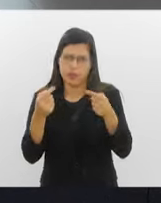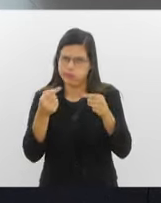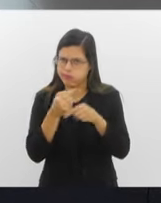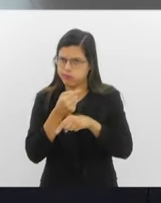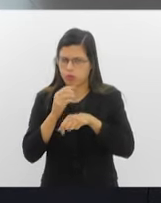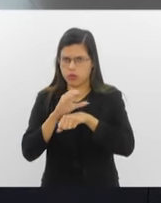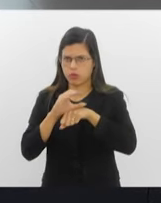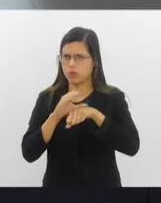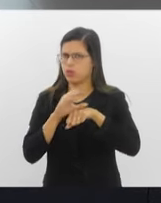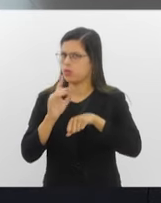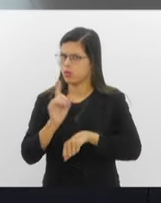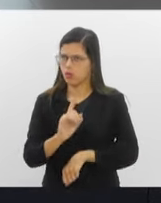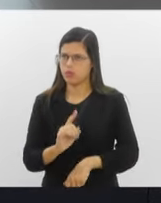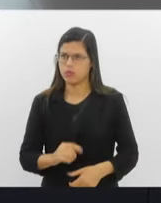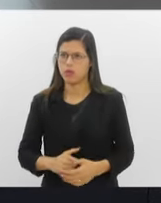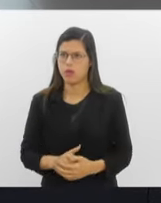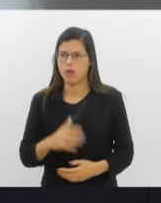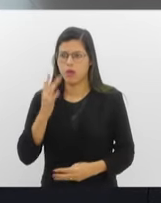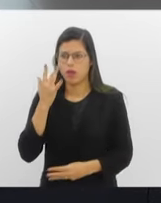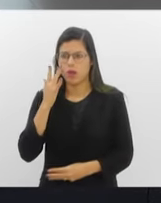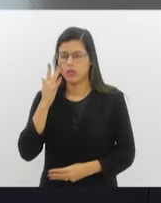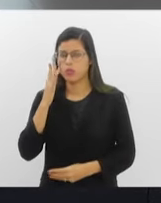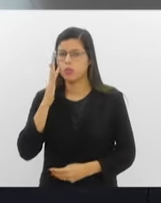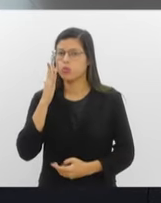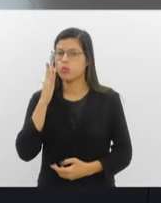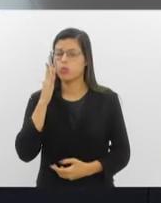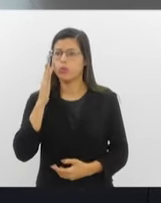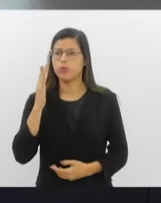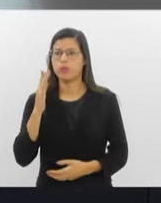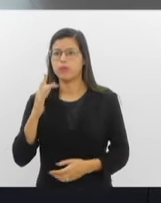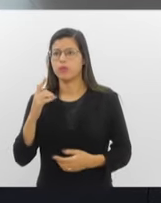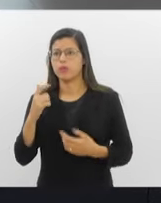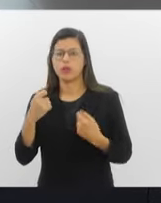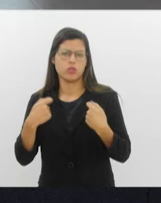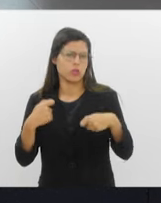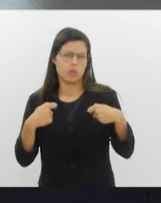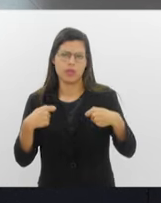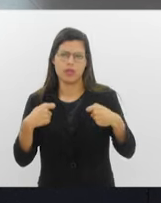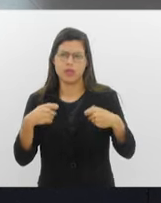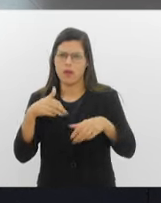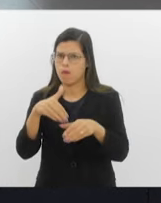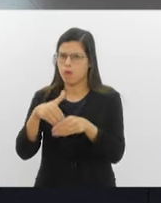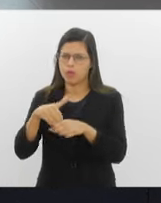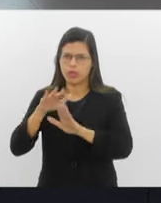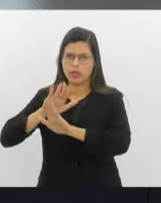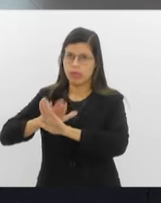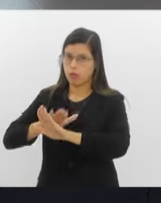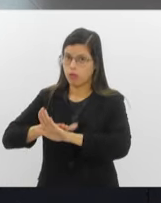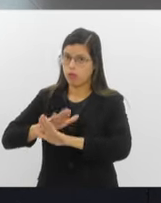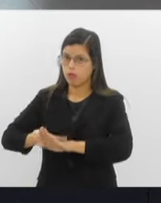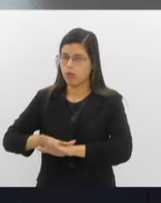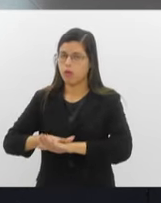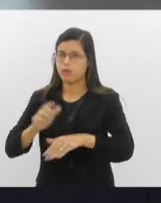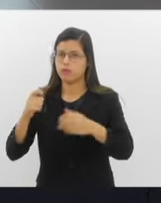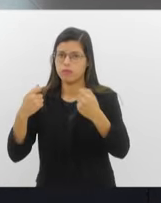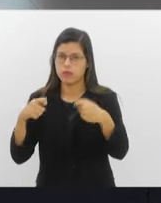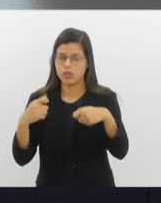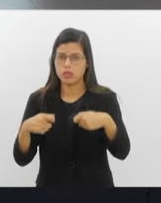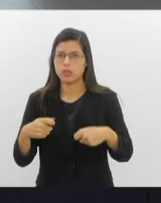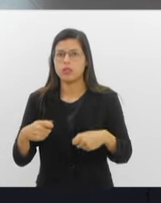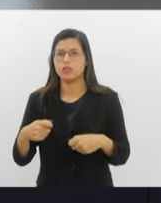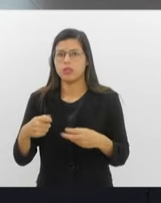Eu acho que a gente, independente dessa questão ideológica, a gente não pode deixar de reconhecer essas